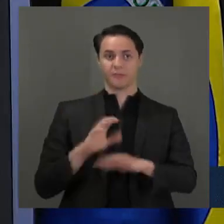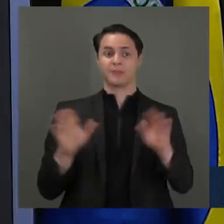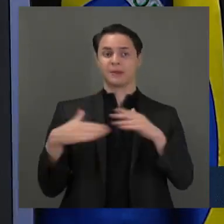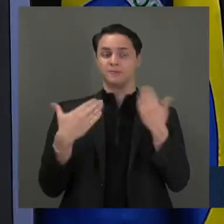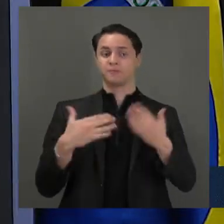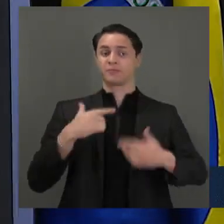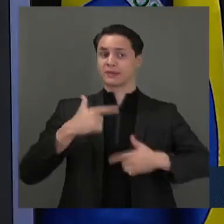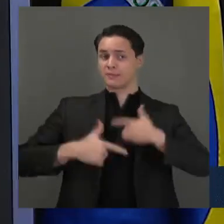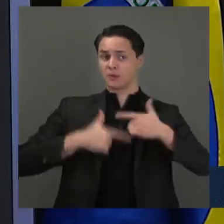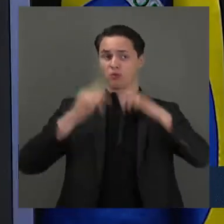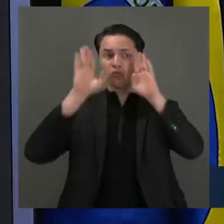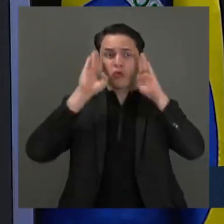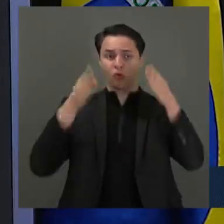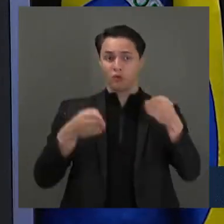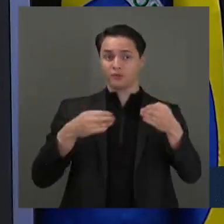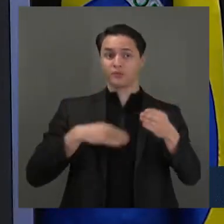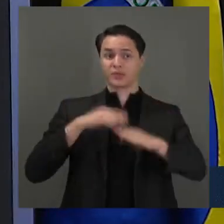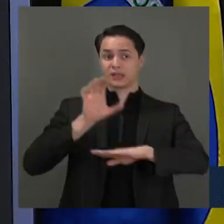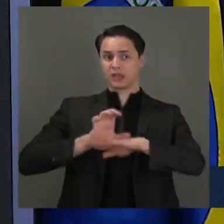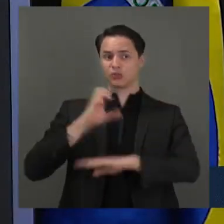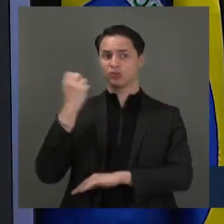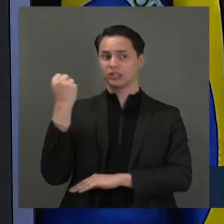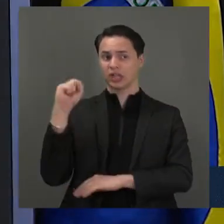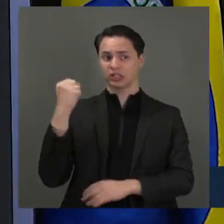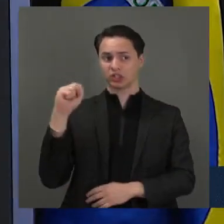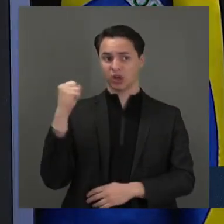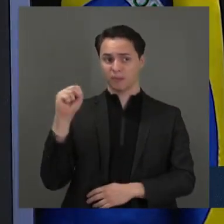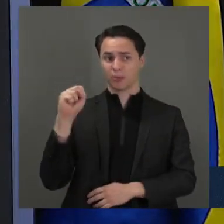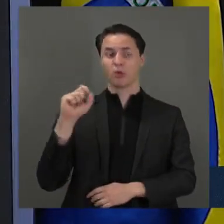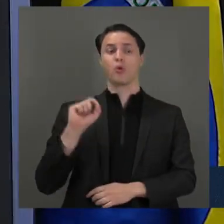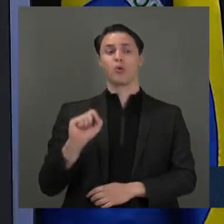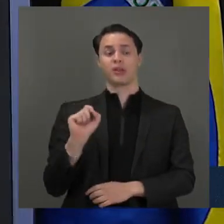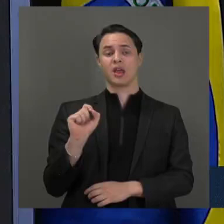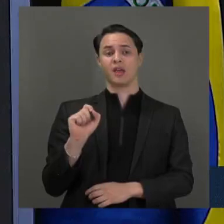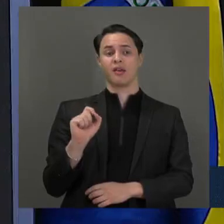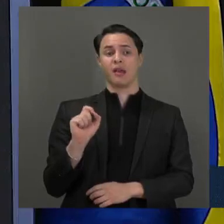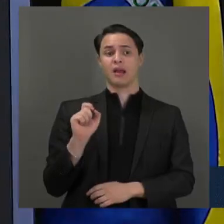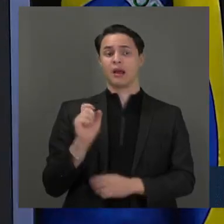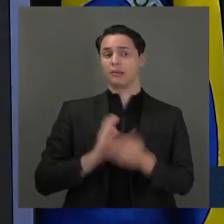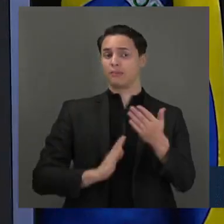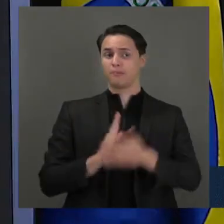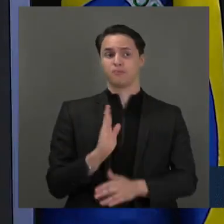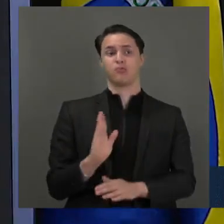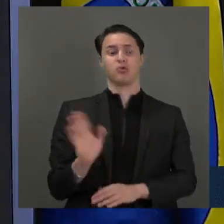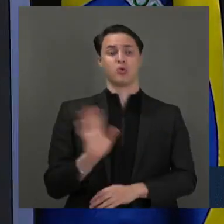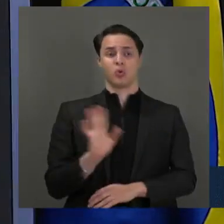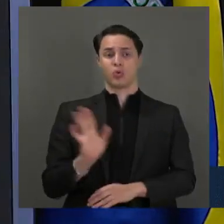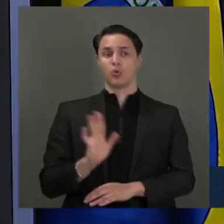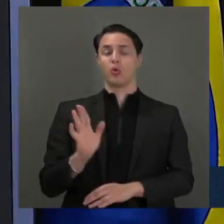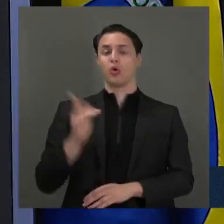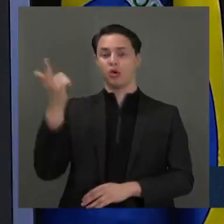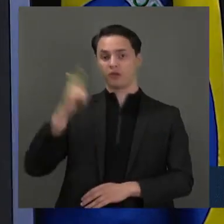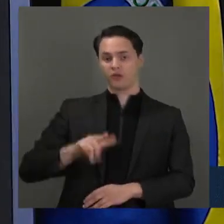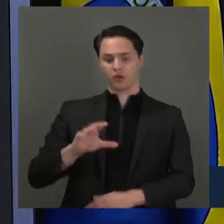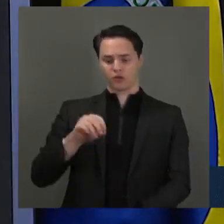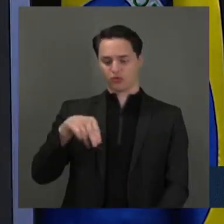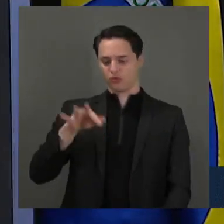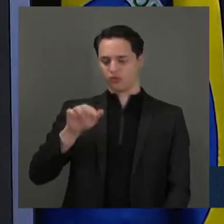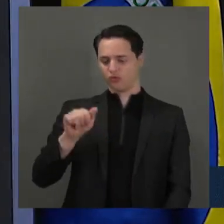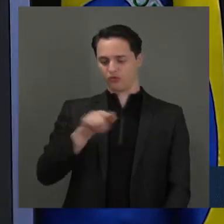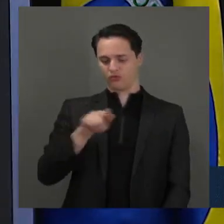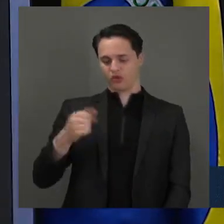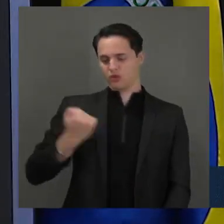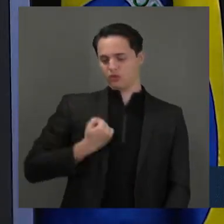foco, o Estado de Sergipe teve a iniciativa de não aprovar a renovação do convênio CONFAS número 100,